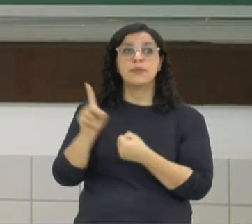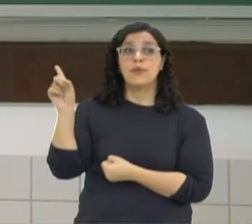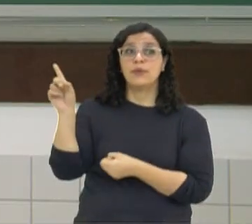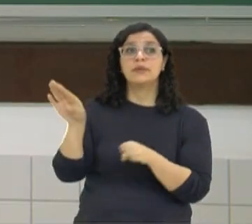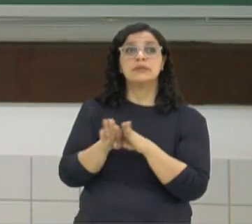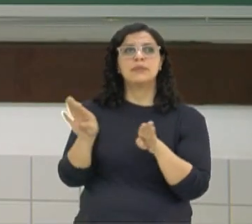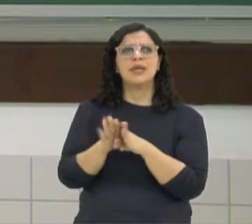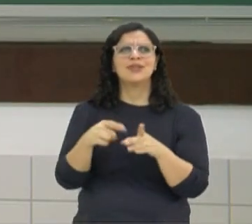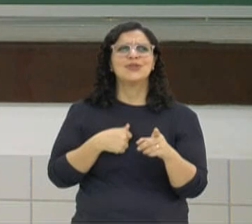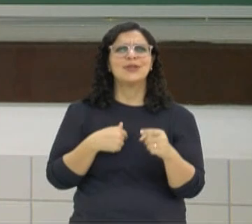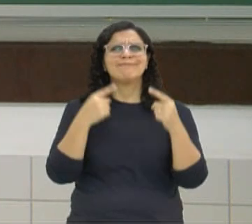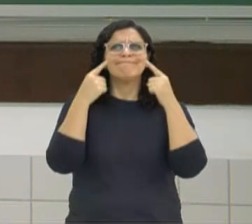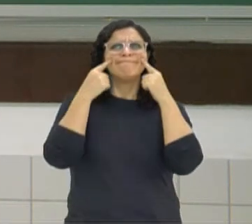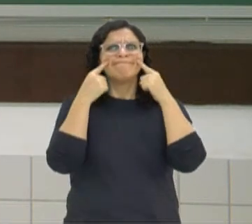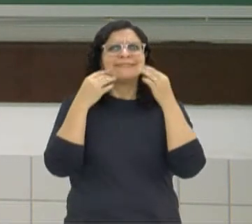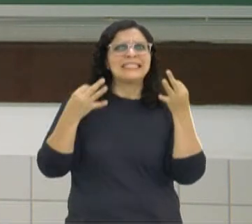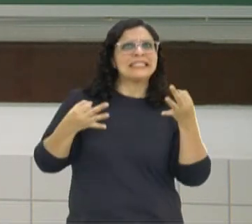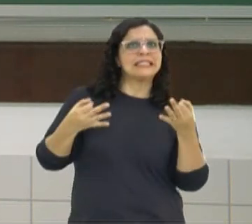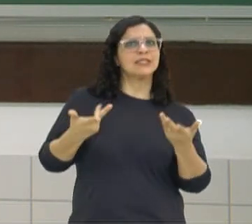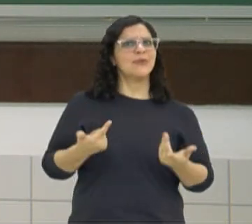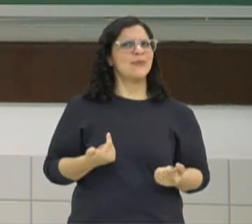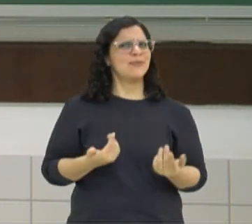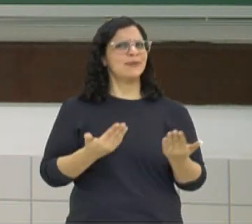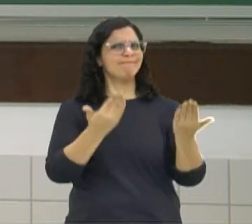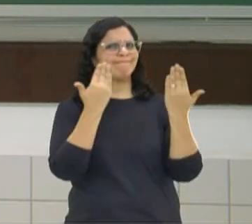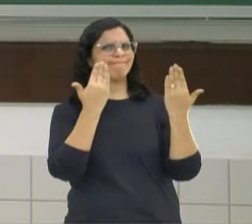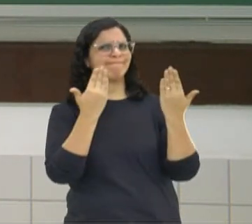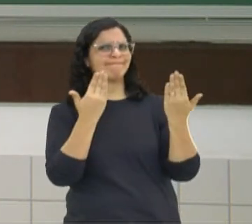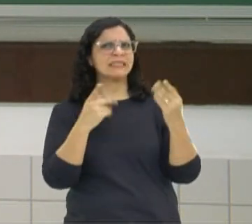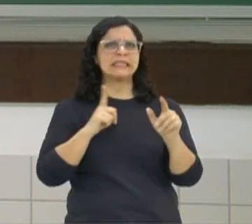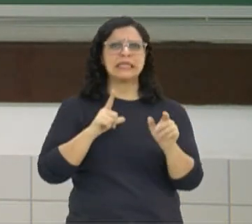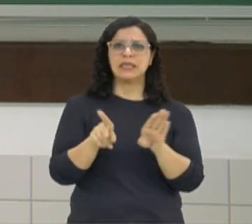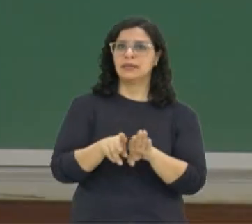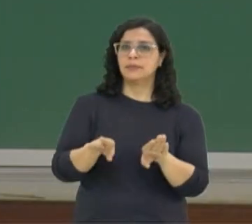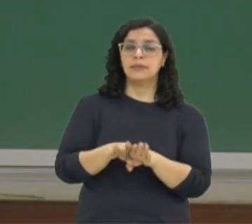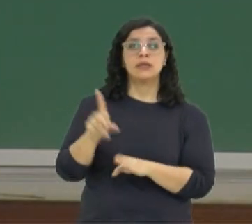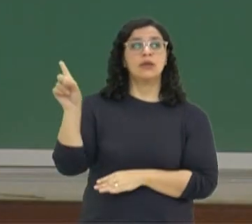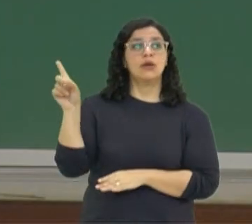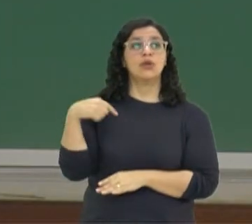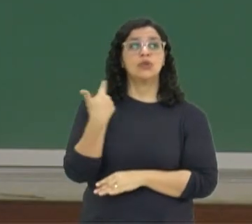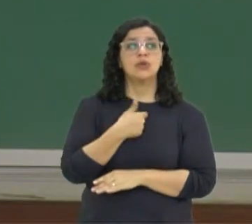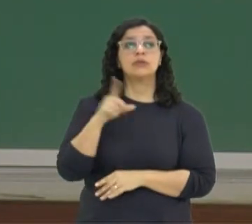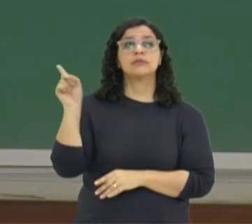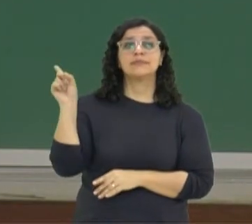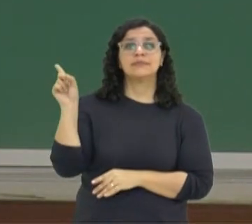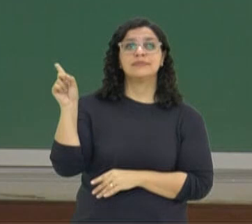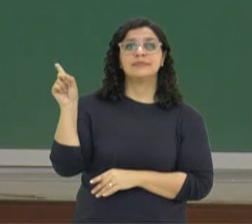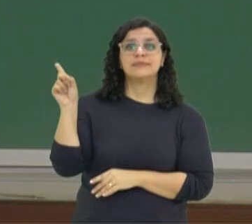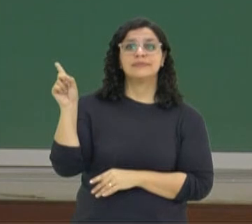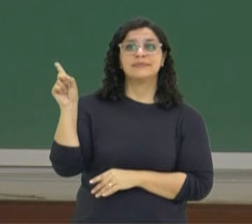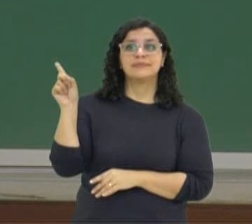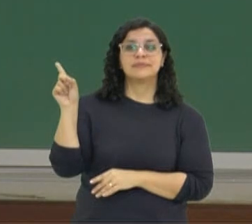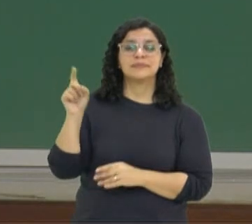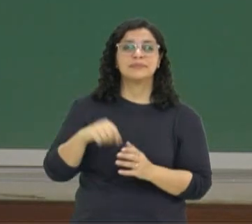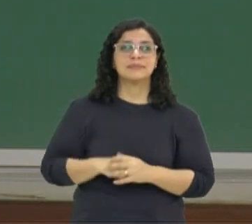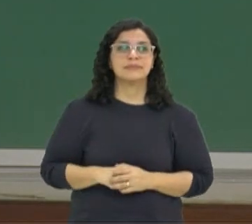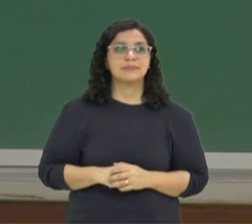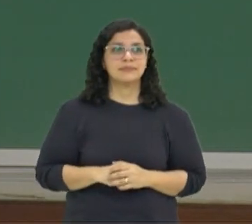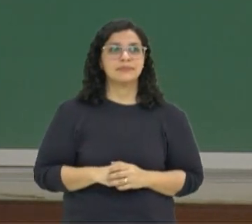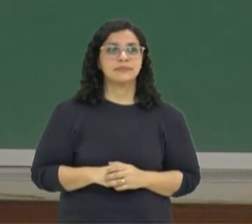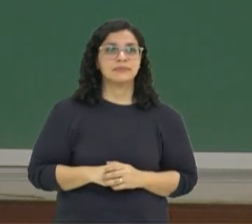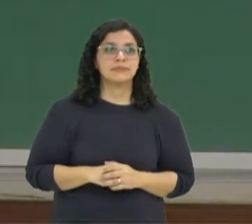nós expressamos incertidumbre, que significa incerteza? Não sei se esta notícia é verdadeira, vou